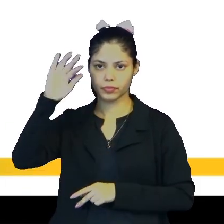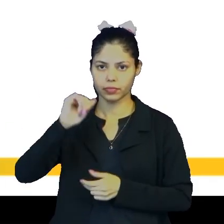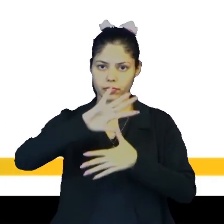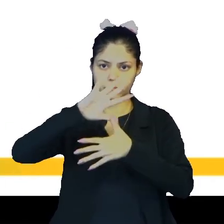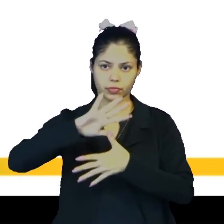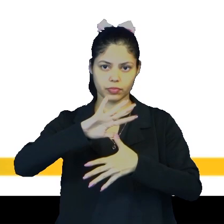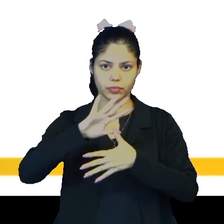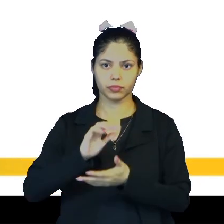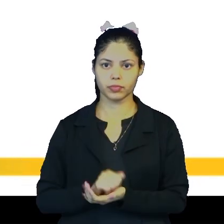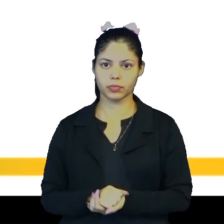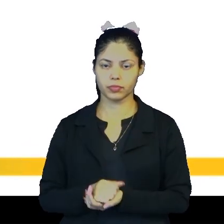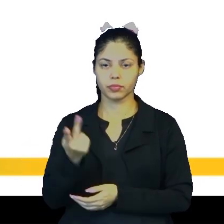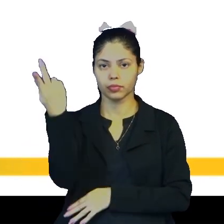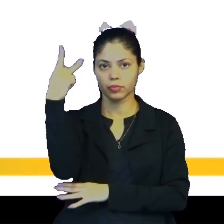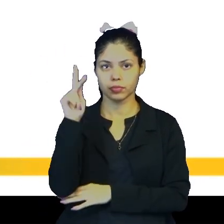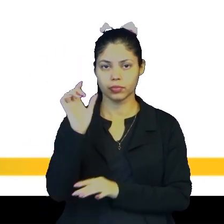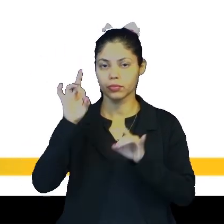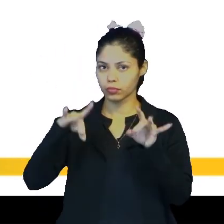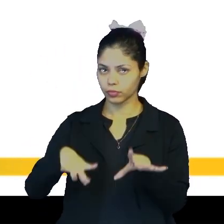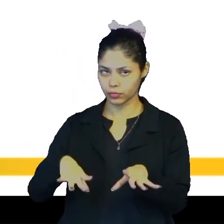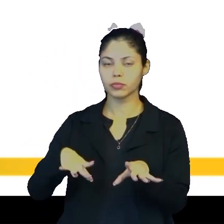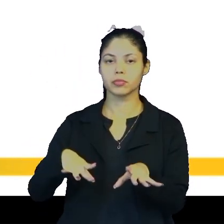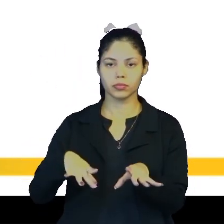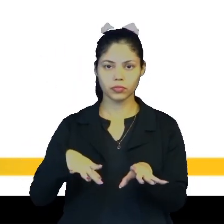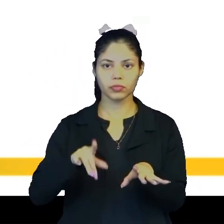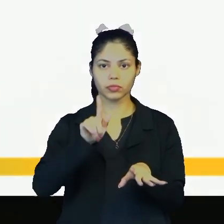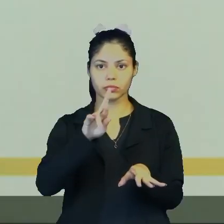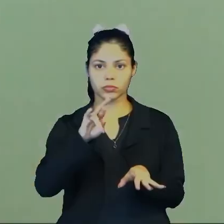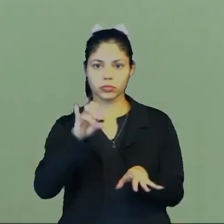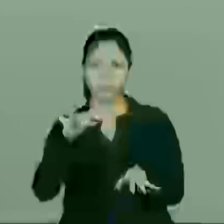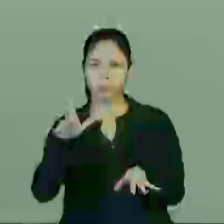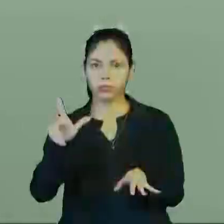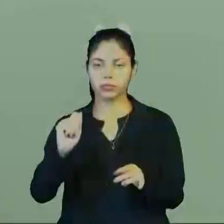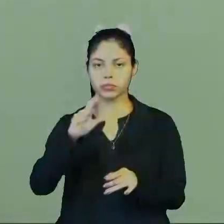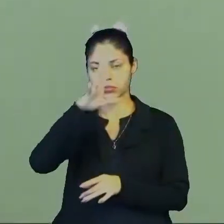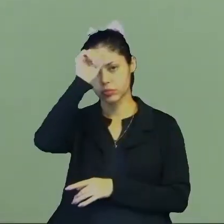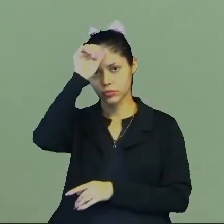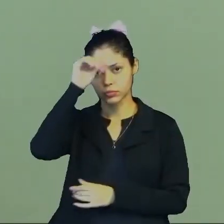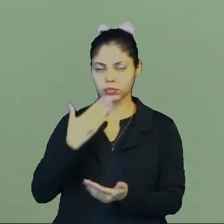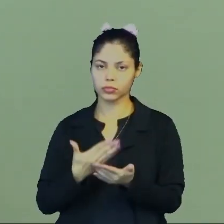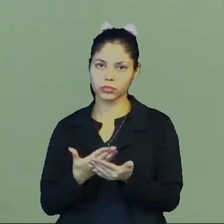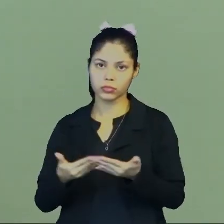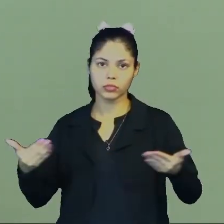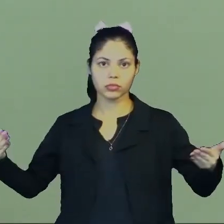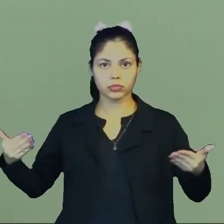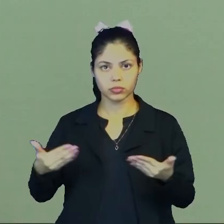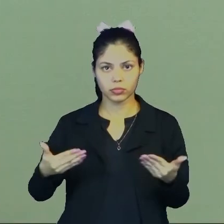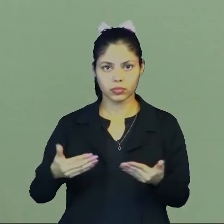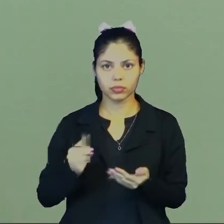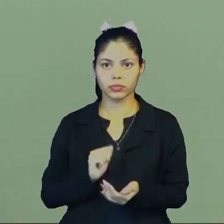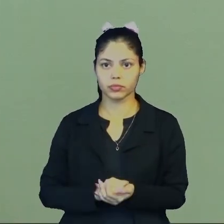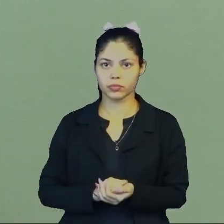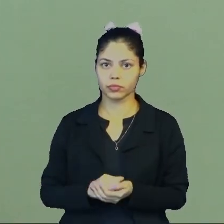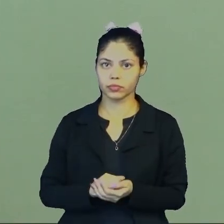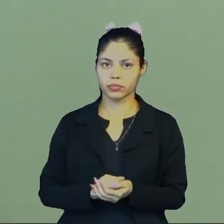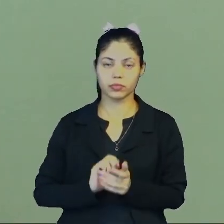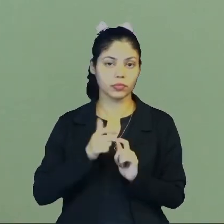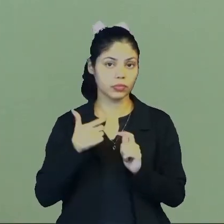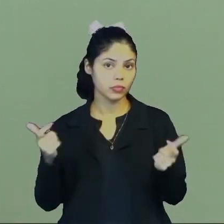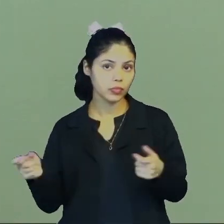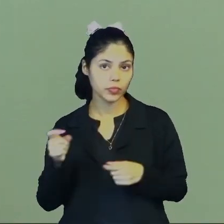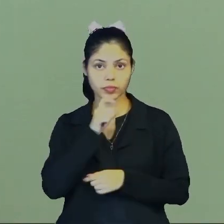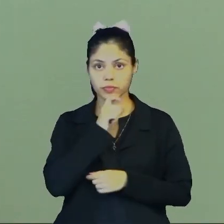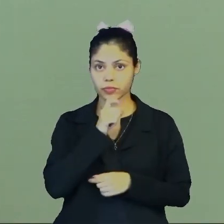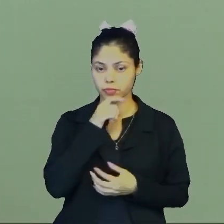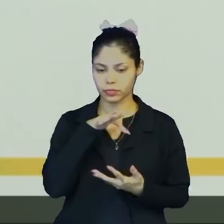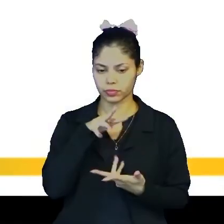América? No período da última glaciação, que conforme nós podemos aprender em nossa aula de hoje, são períodos de grande